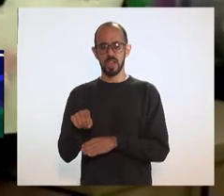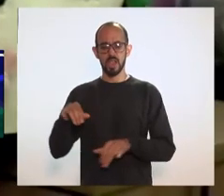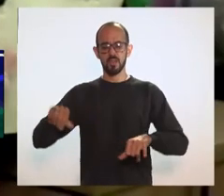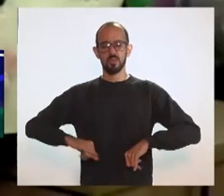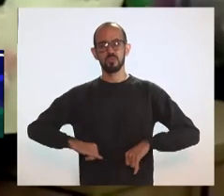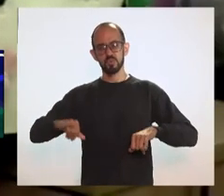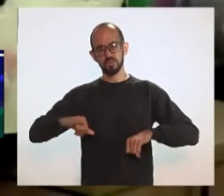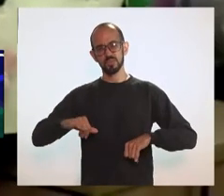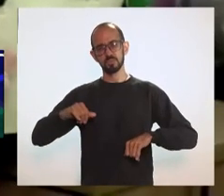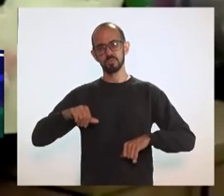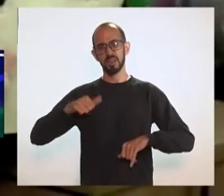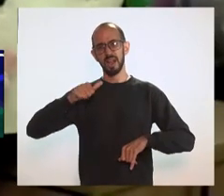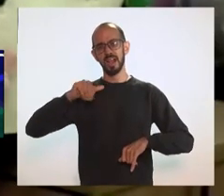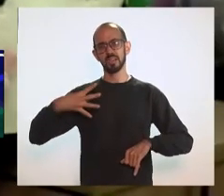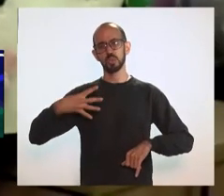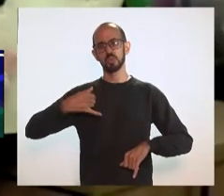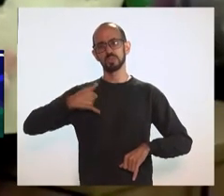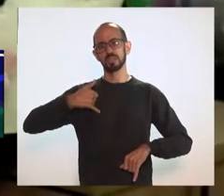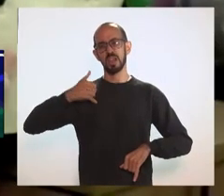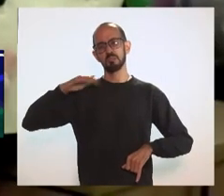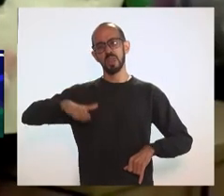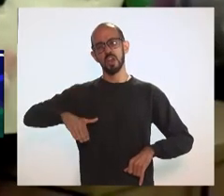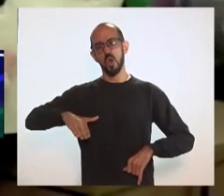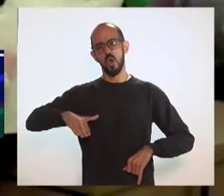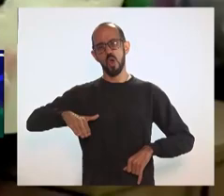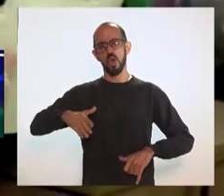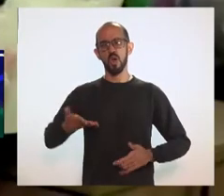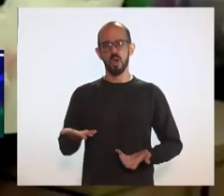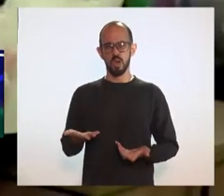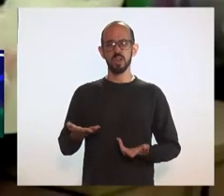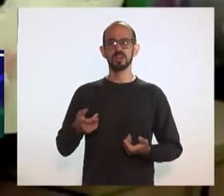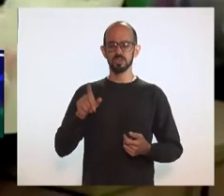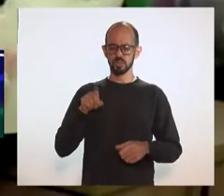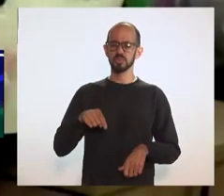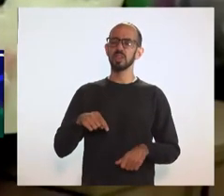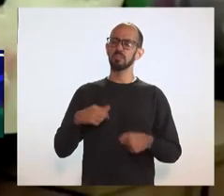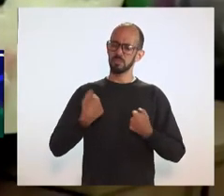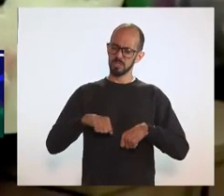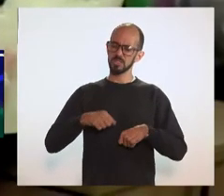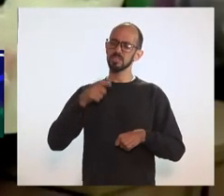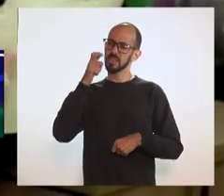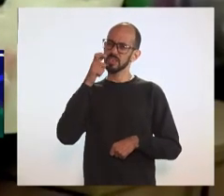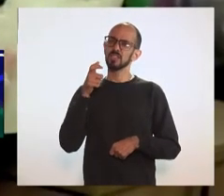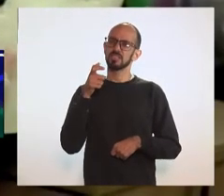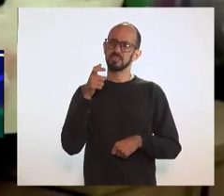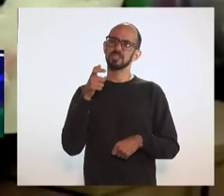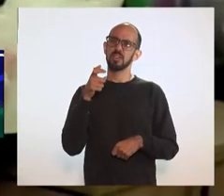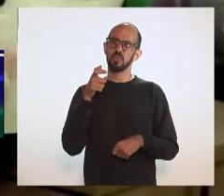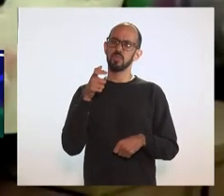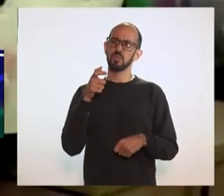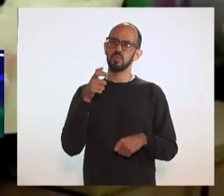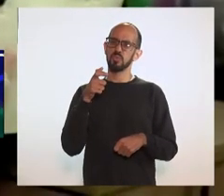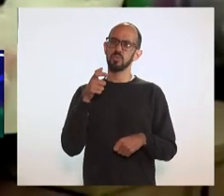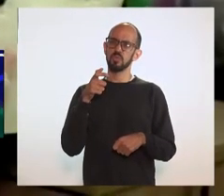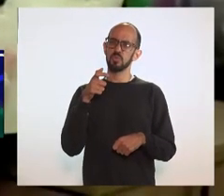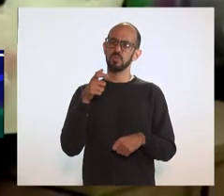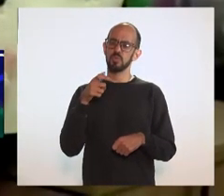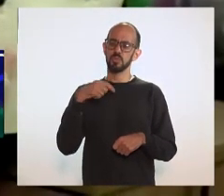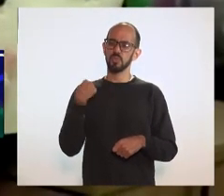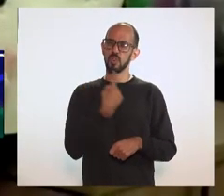anos. Isso é muito alarmante. Então, aqui eu chamo a atenção, eu trago essa questão, a gente